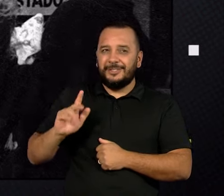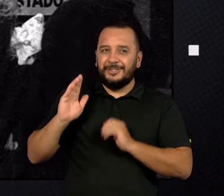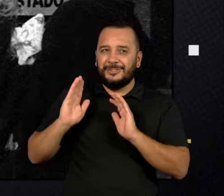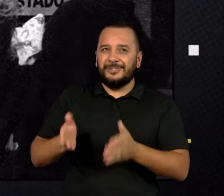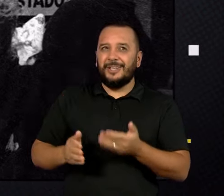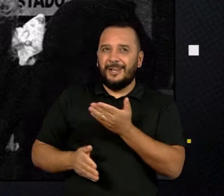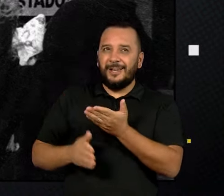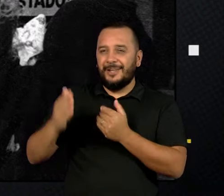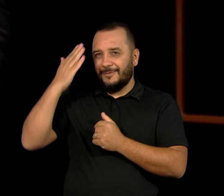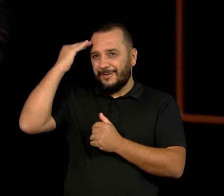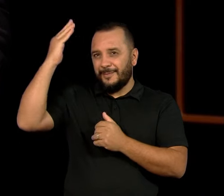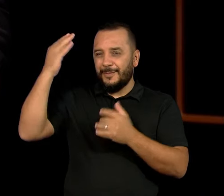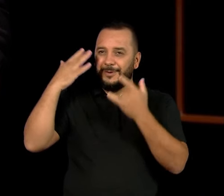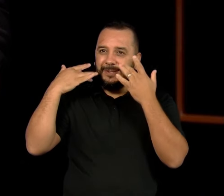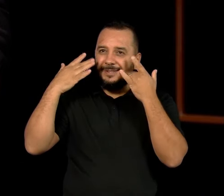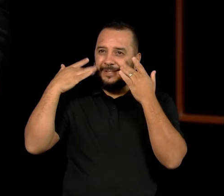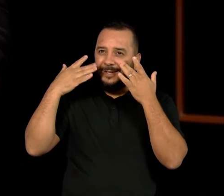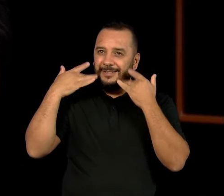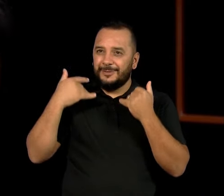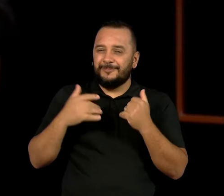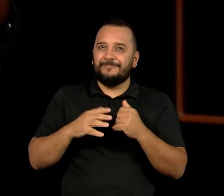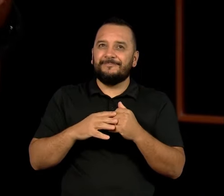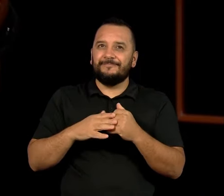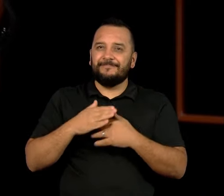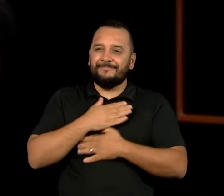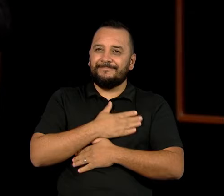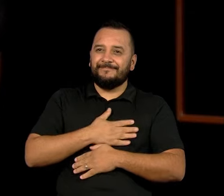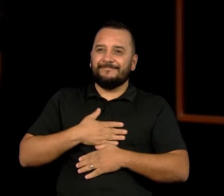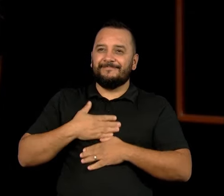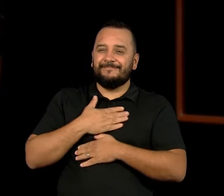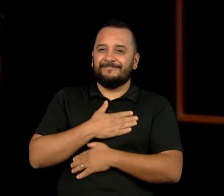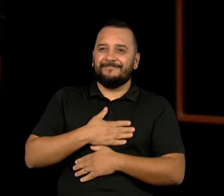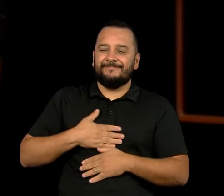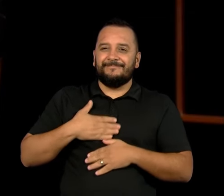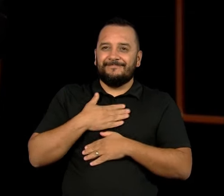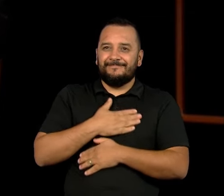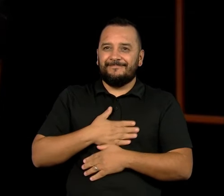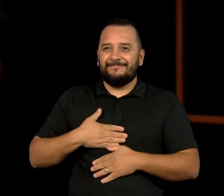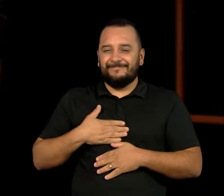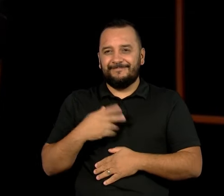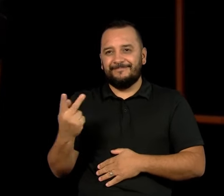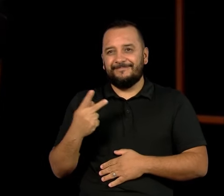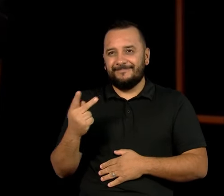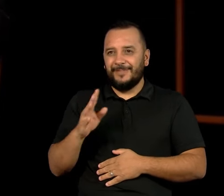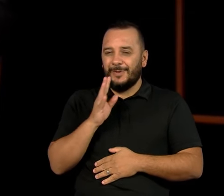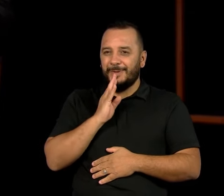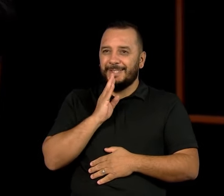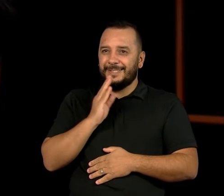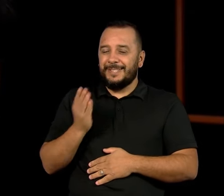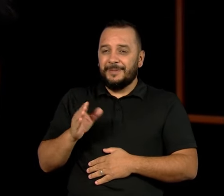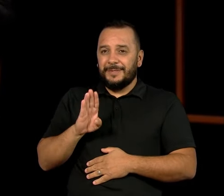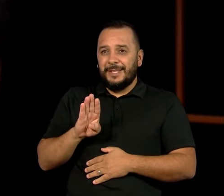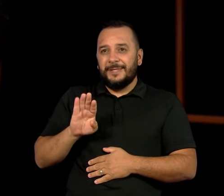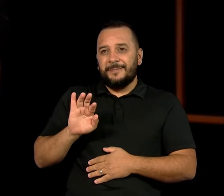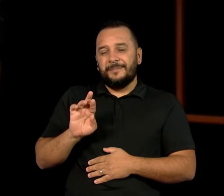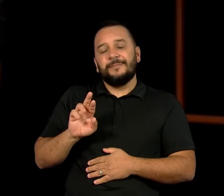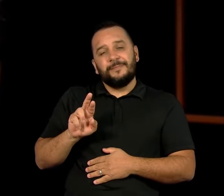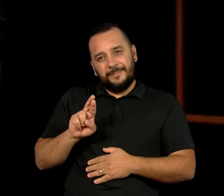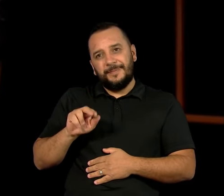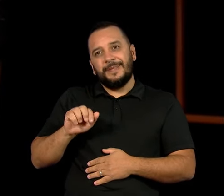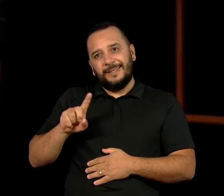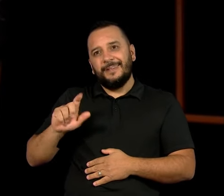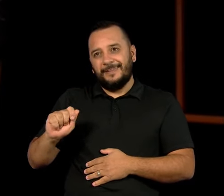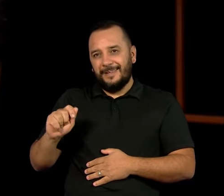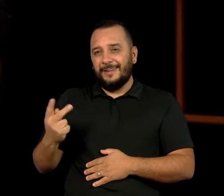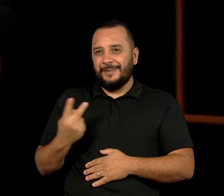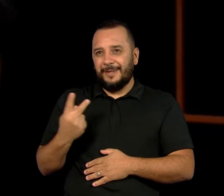teatro e foi um prazer quando nós nos conhecemos em Brida, começou ali uma amizade que